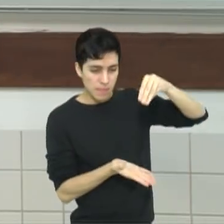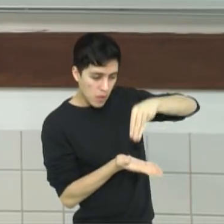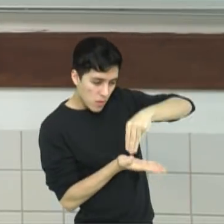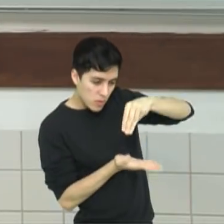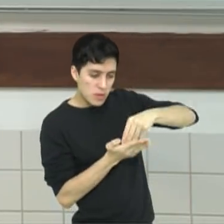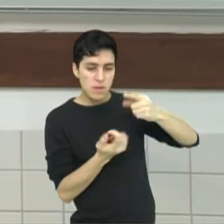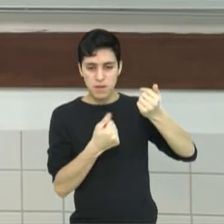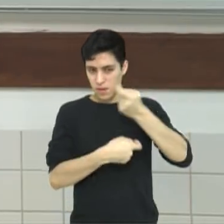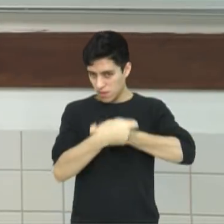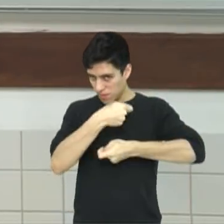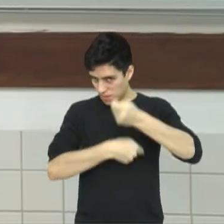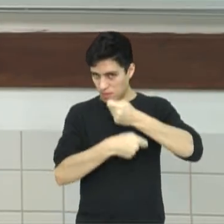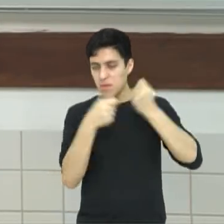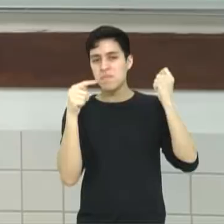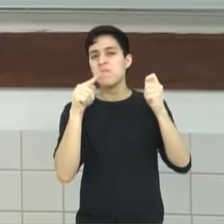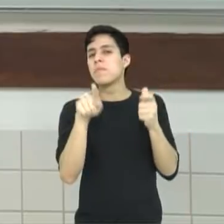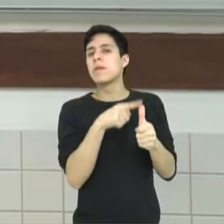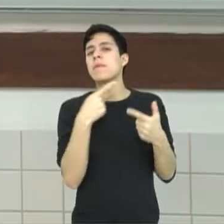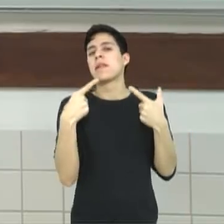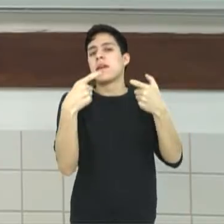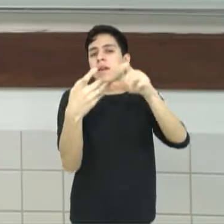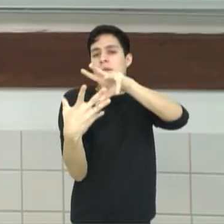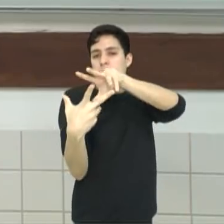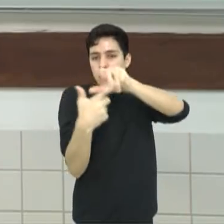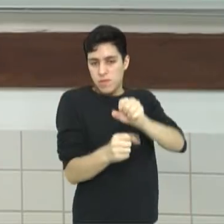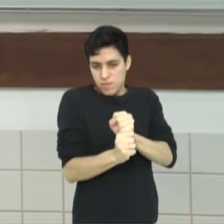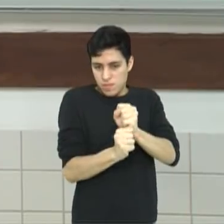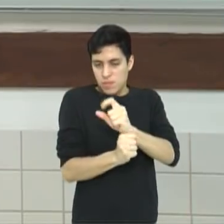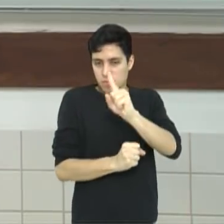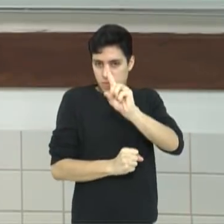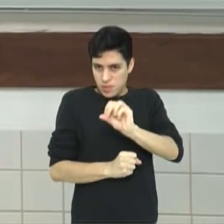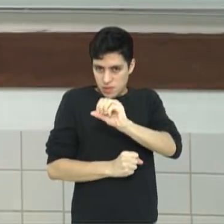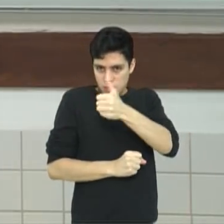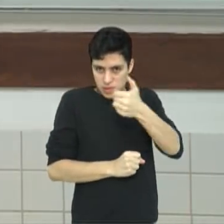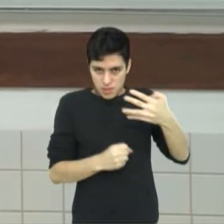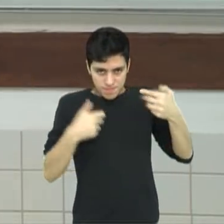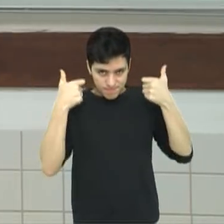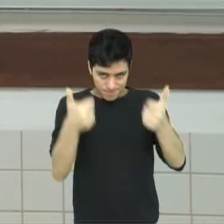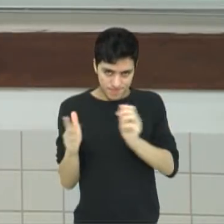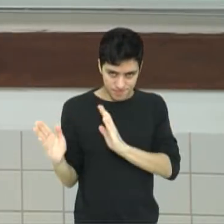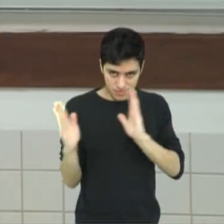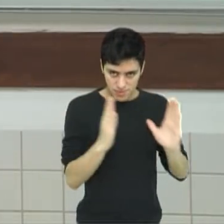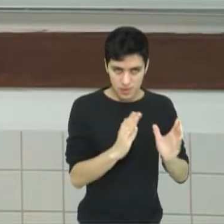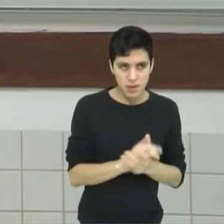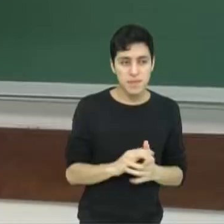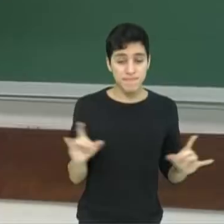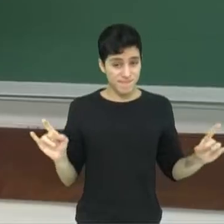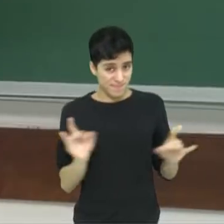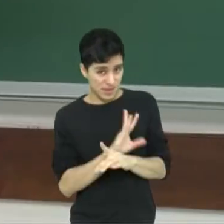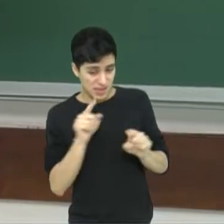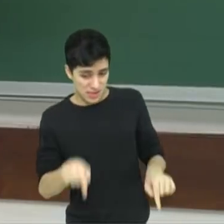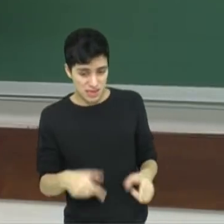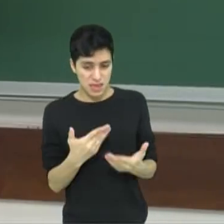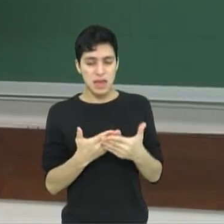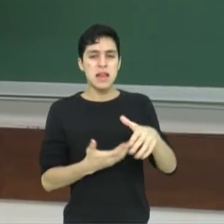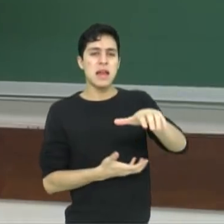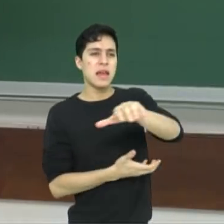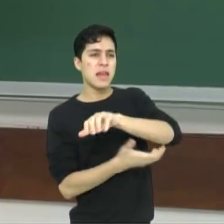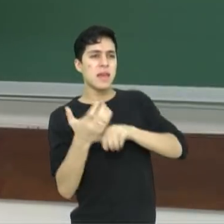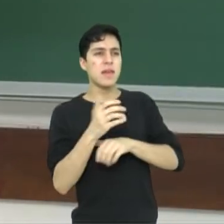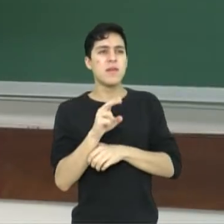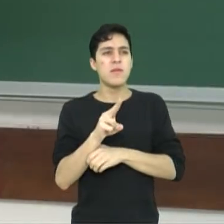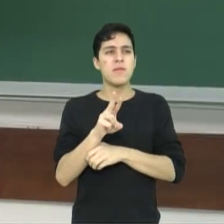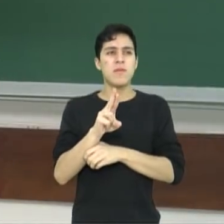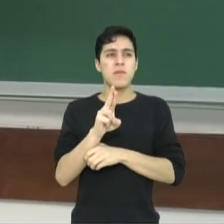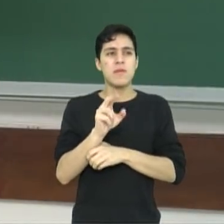motivo econômico da Primeira Guerra Mundial em 1914. Agora, para nós fecharmos nossa aula de hoje, Revolução Urabista no